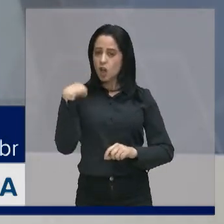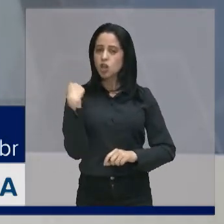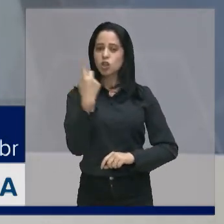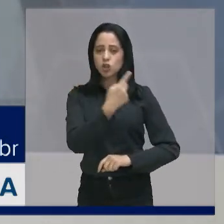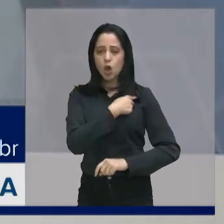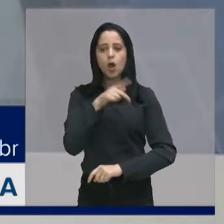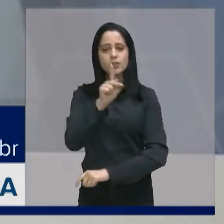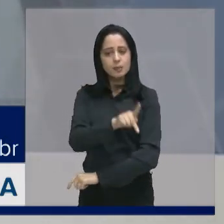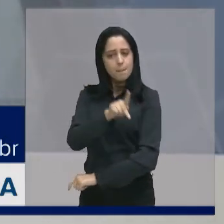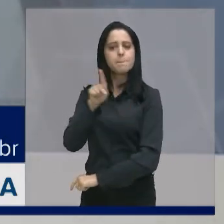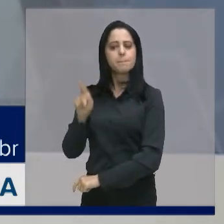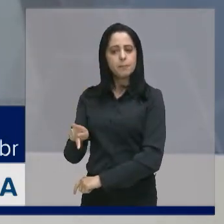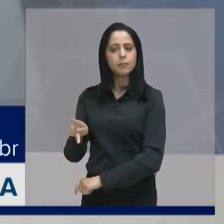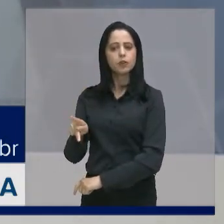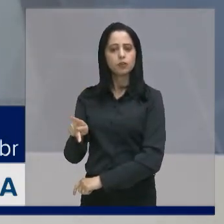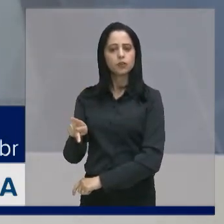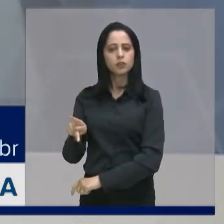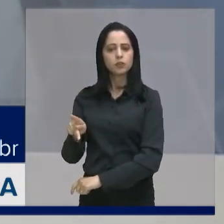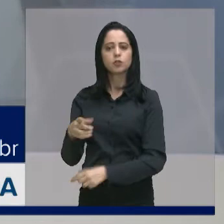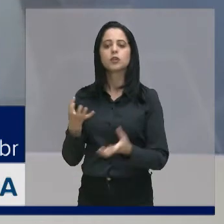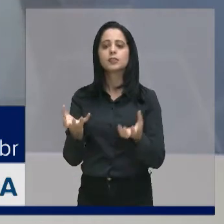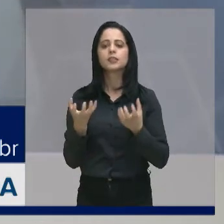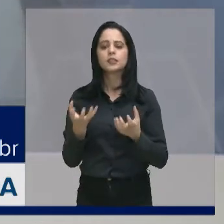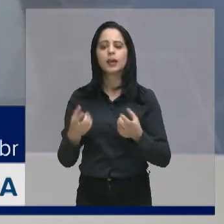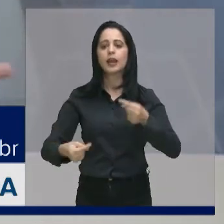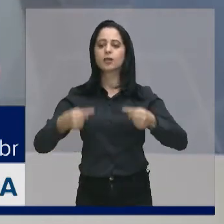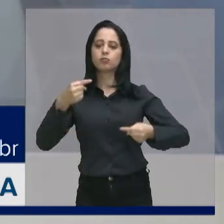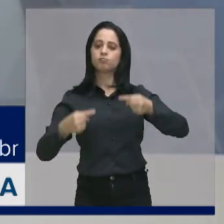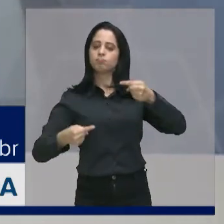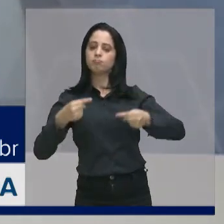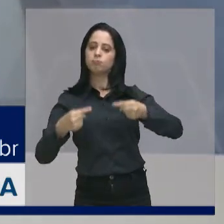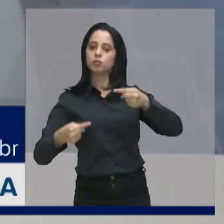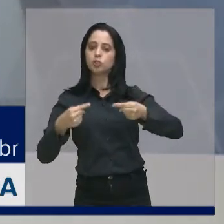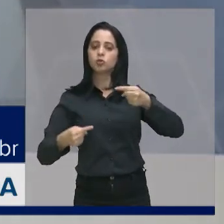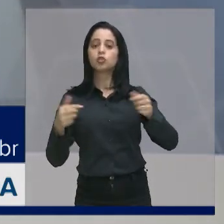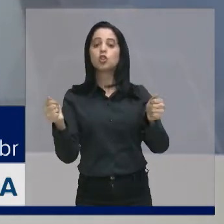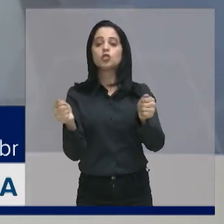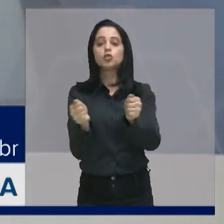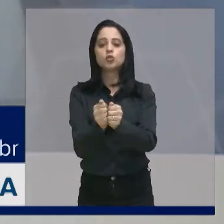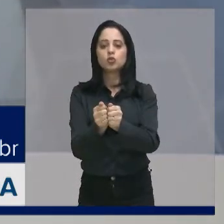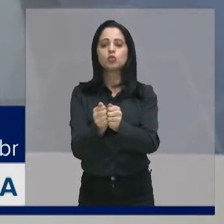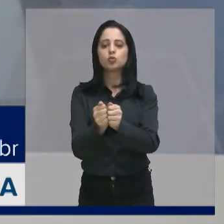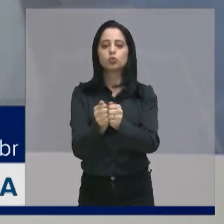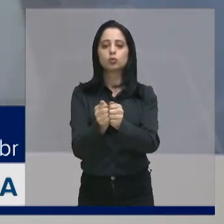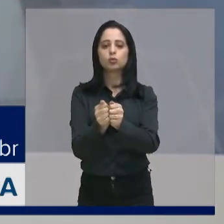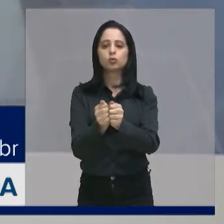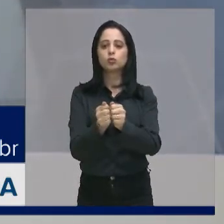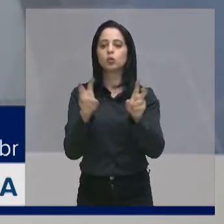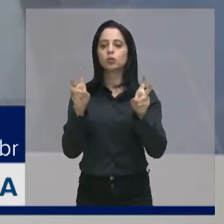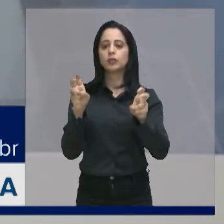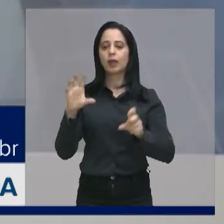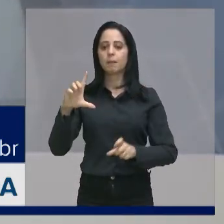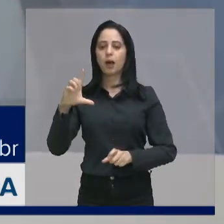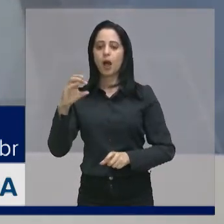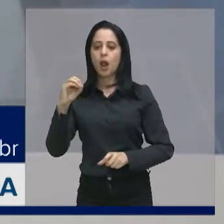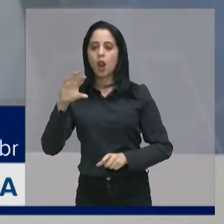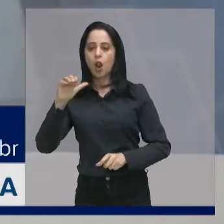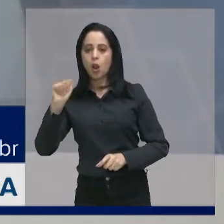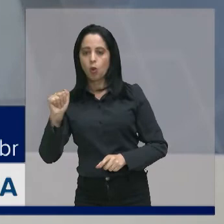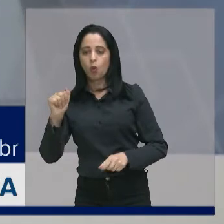e participar da discussão em setembro, quando sobre a LOA, né, e a aplicação do Fundeb. porque essa